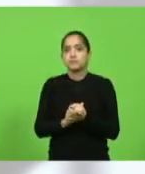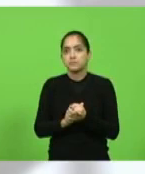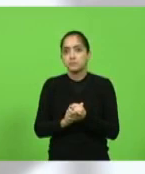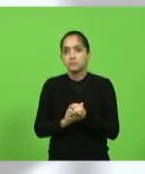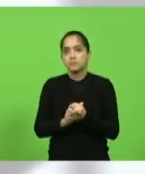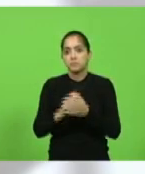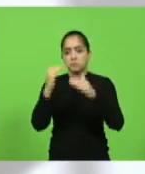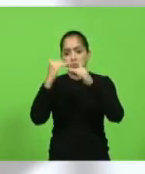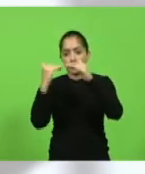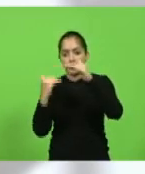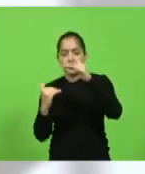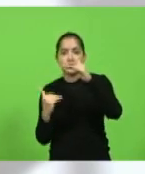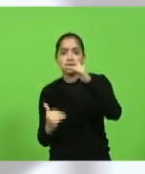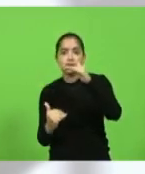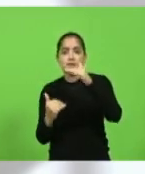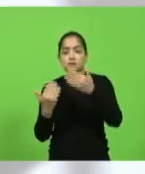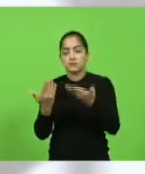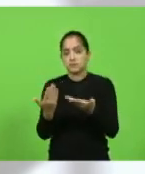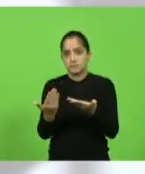hierarquias.